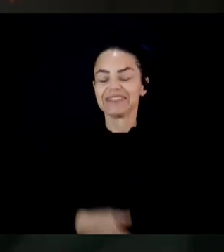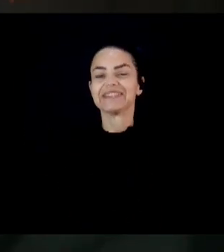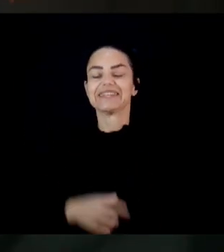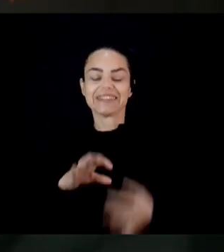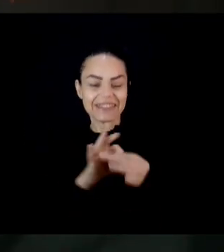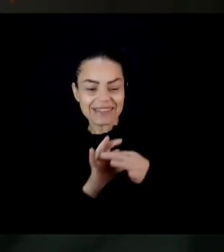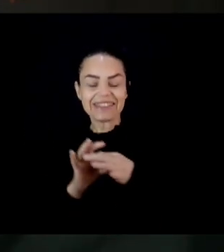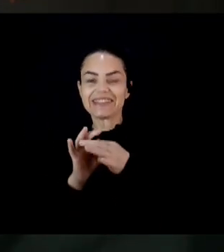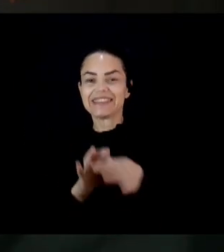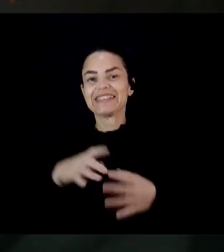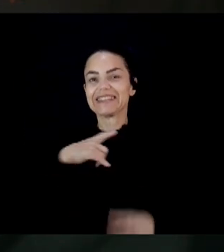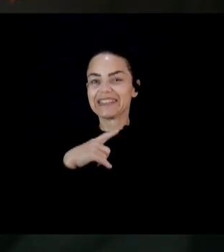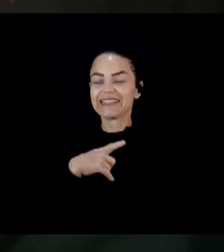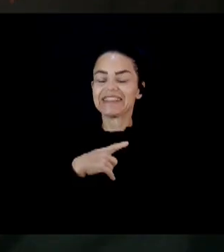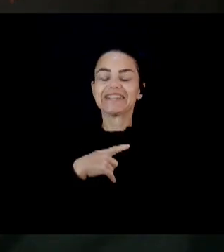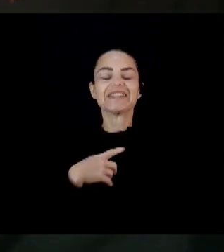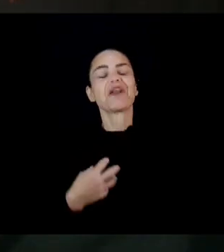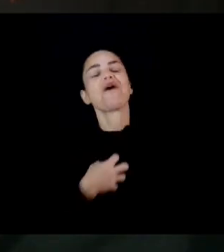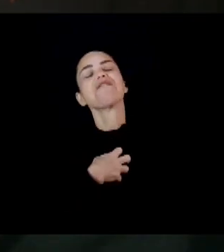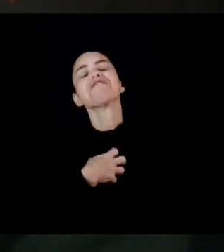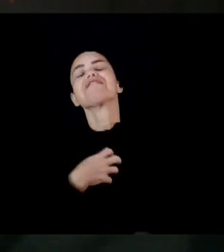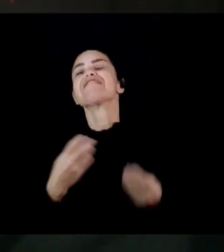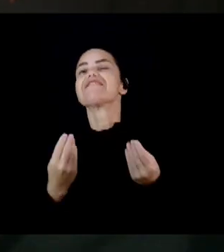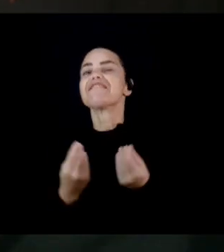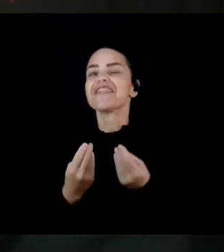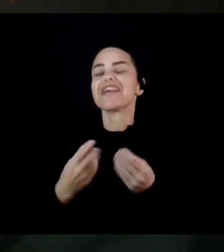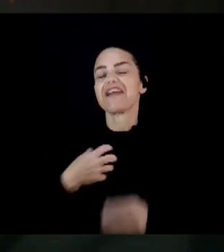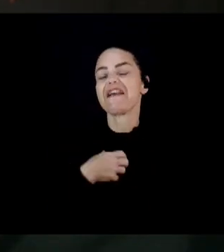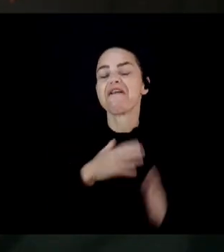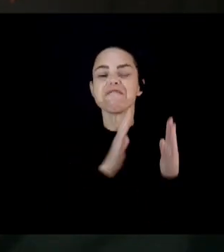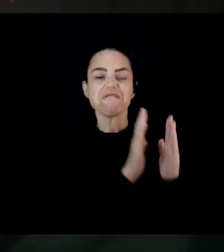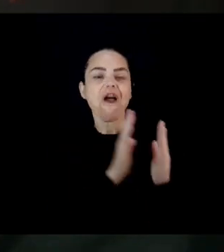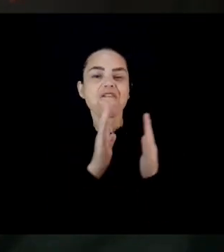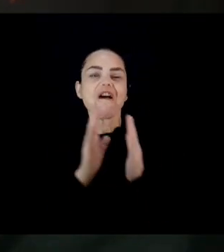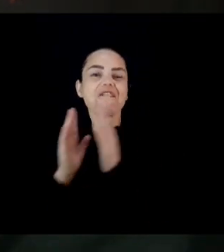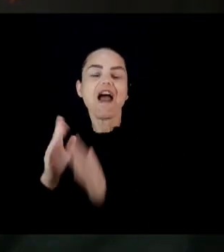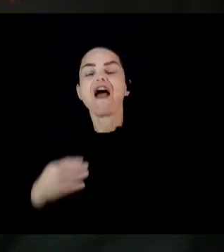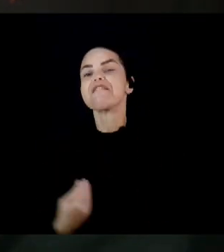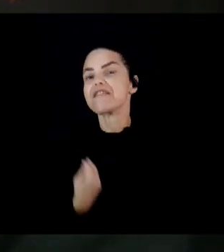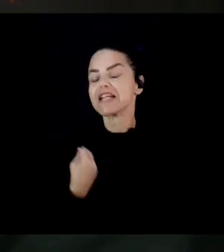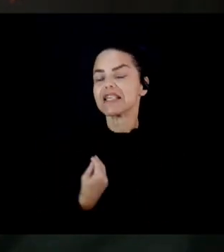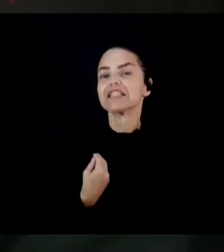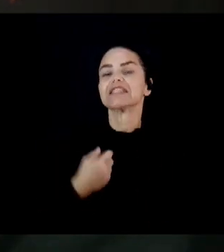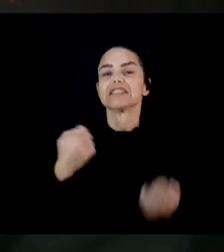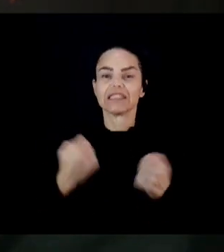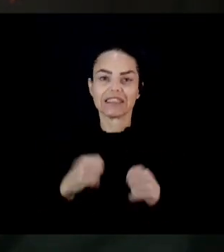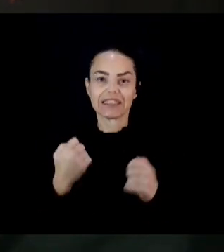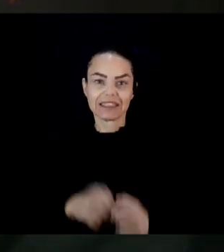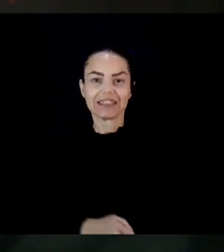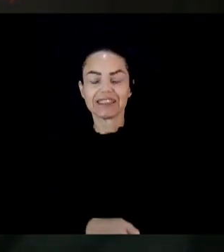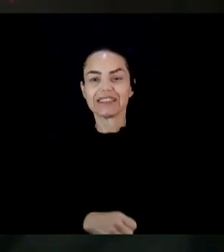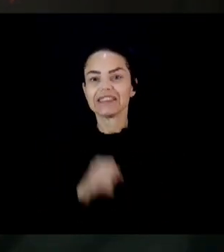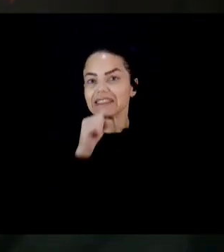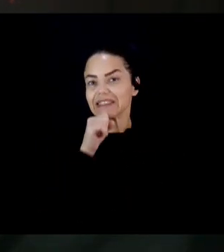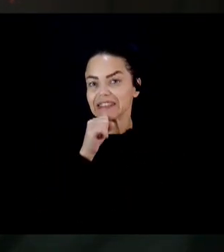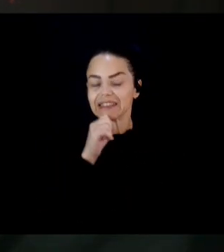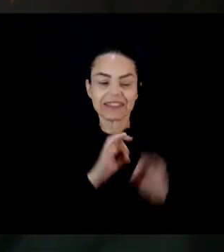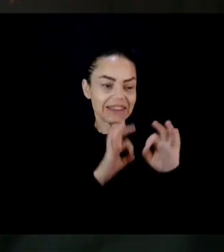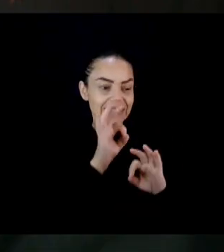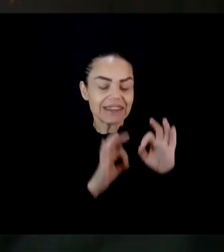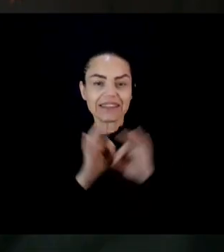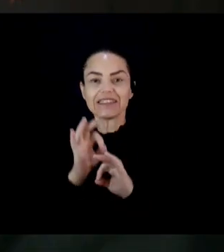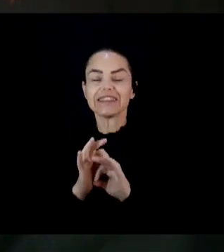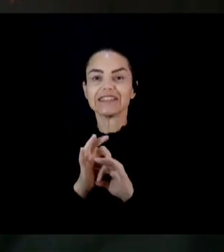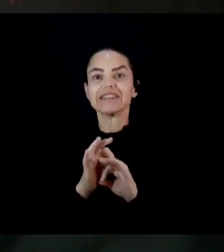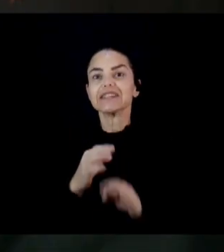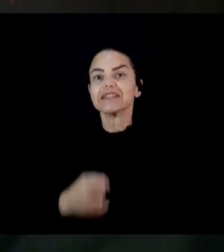encontrando sentido nas diferentes fases da vida. Então, a gente precisa falar sobre envelhecimento, planejamento e vitalidade.